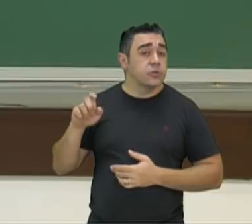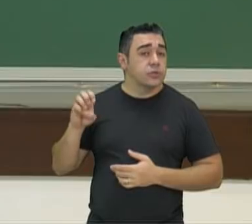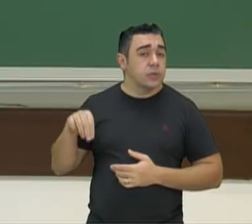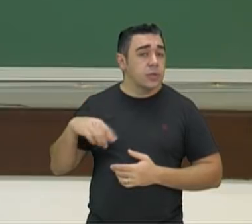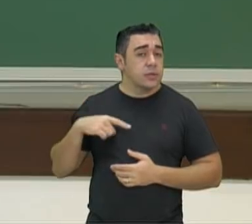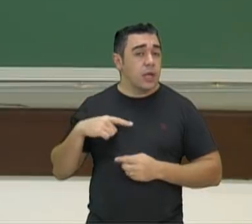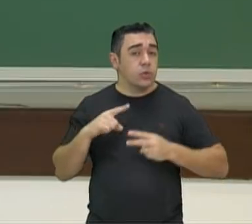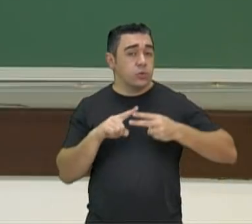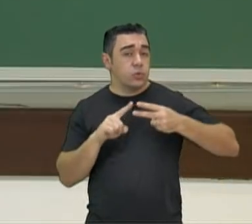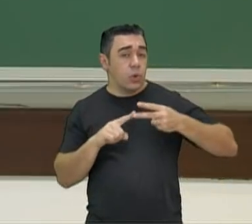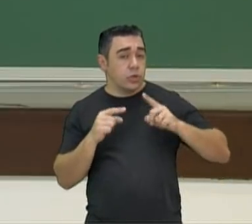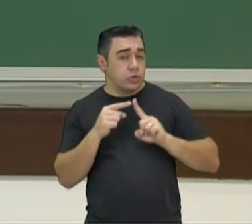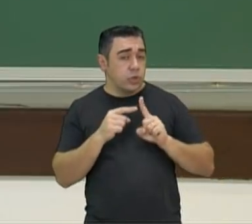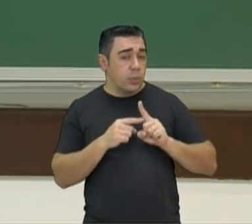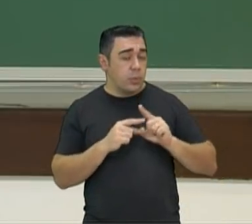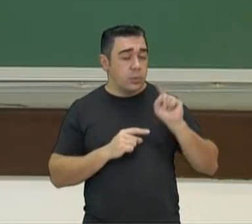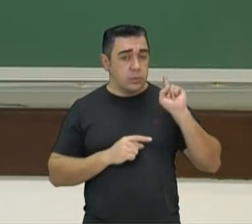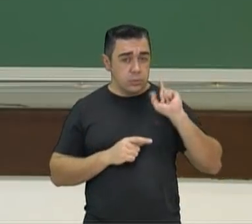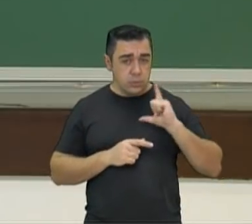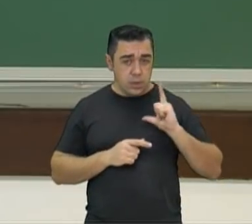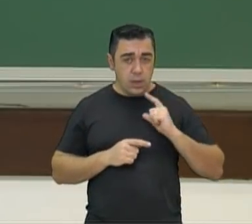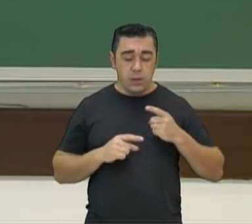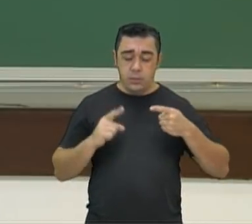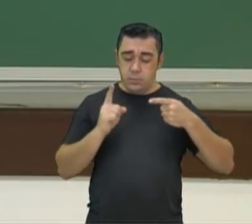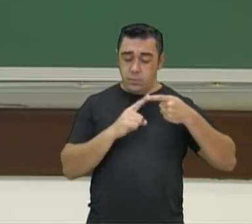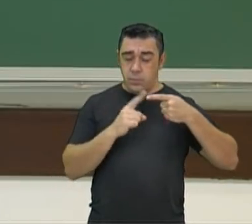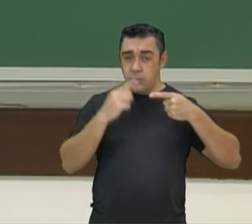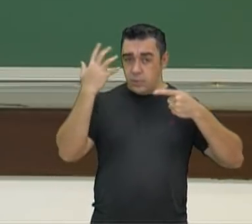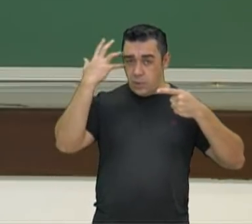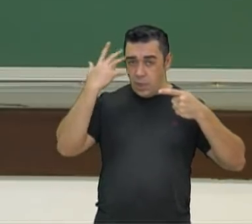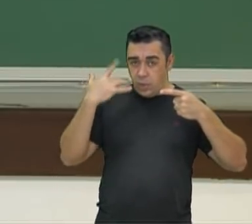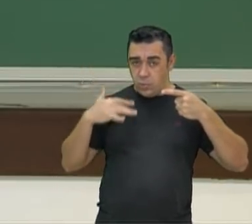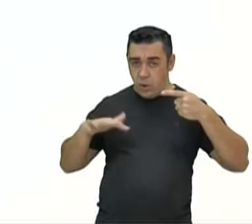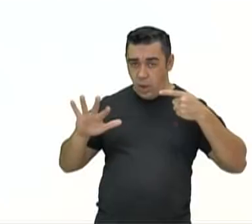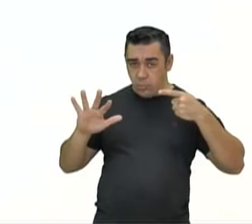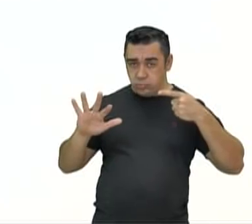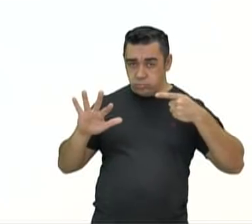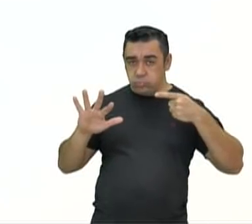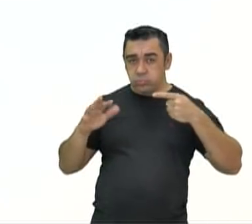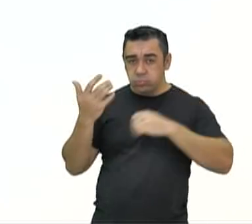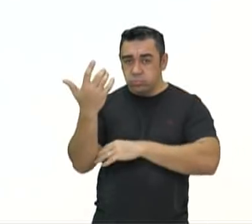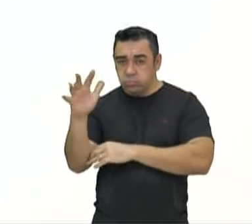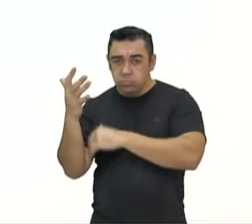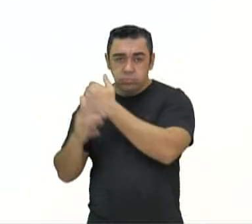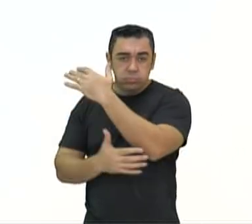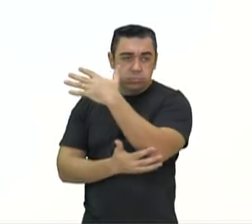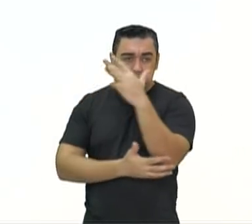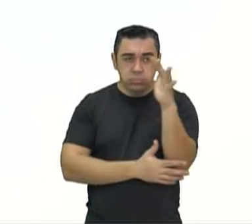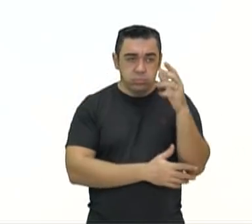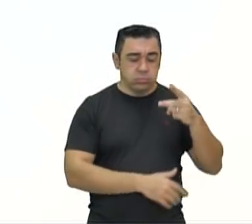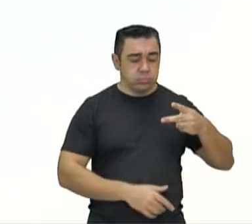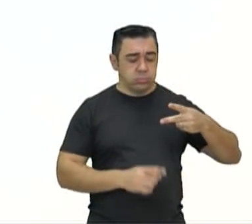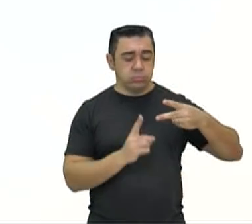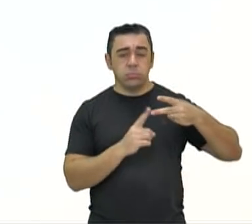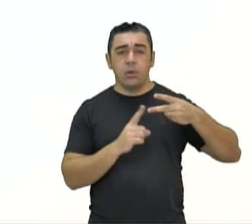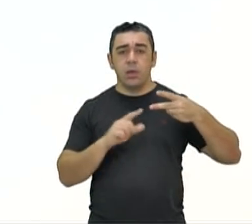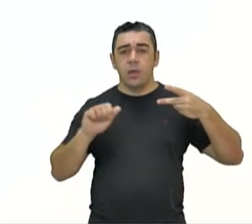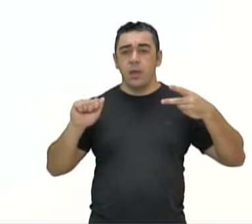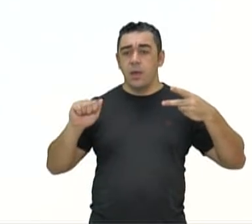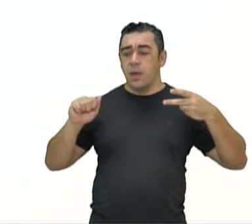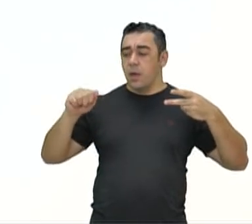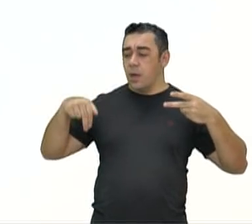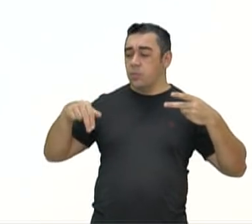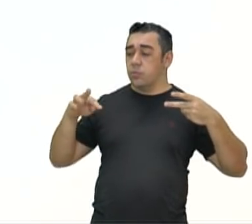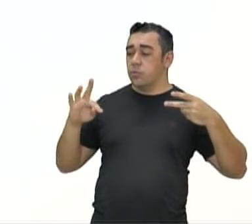2 tipos, ó. Você tem a paisagem natural, ou então a paisagem artificial. Não, meu filho,